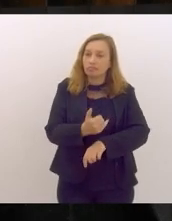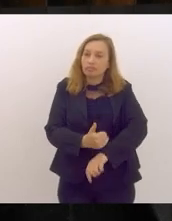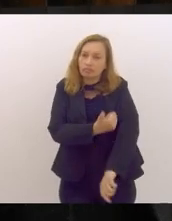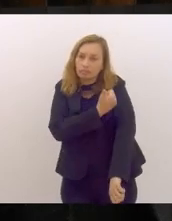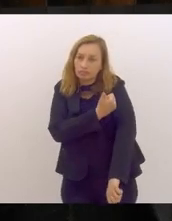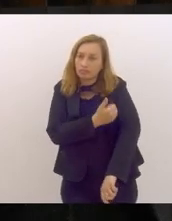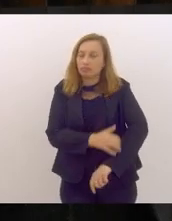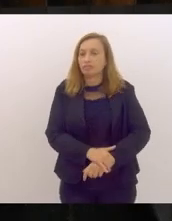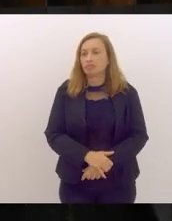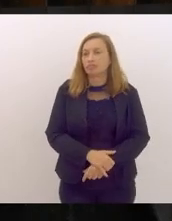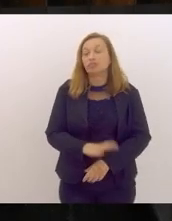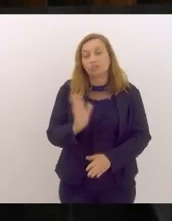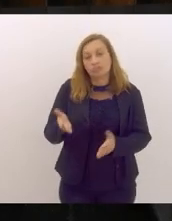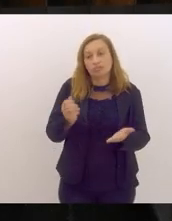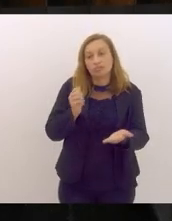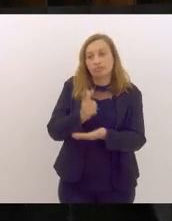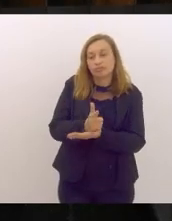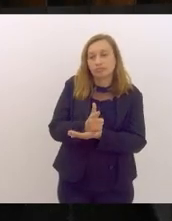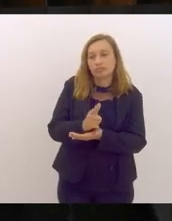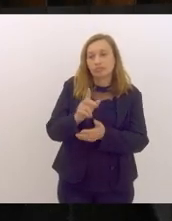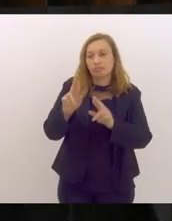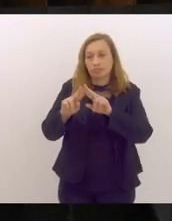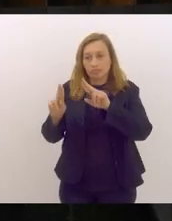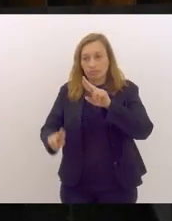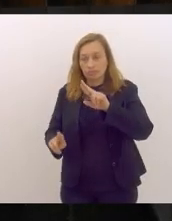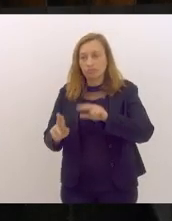Infraestrutura já pagou ao ERJ